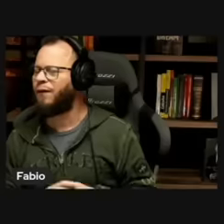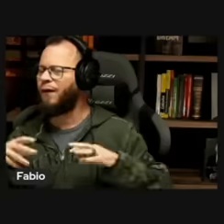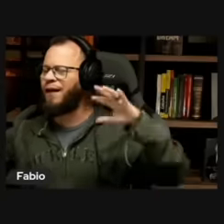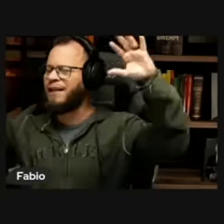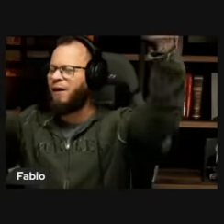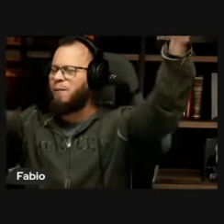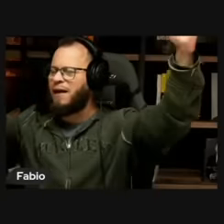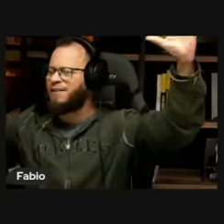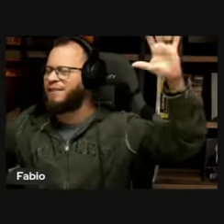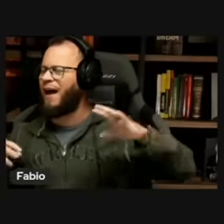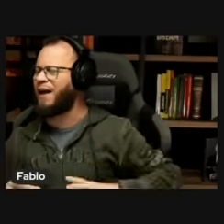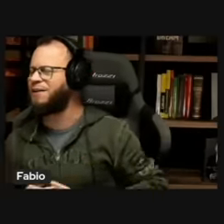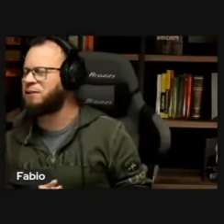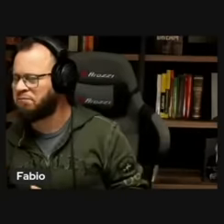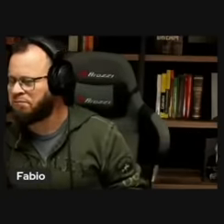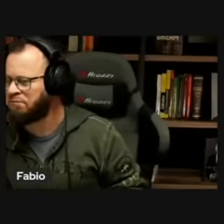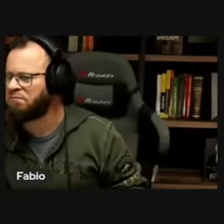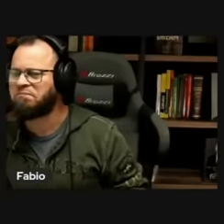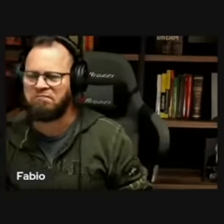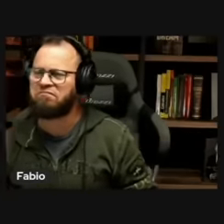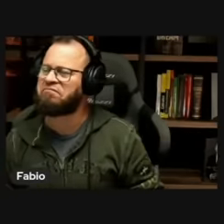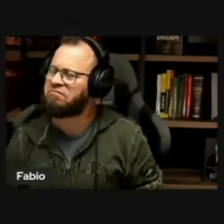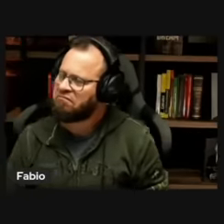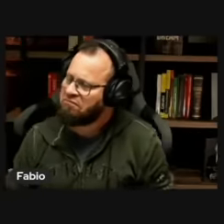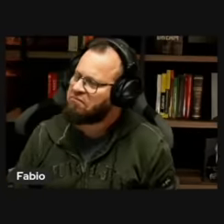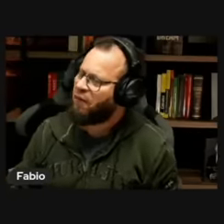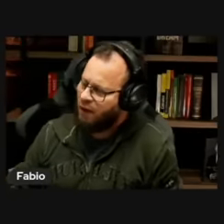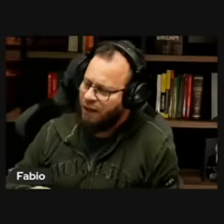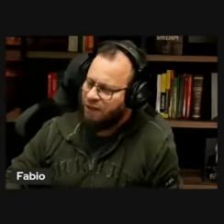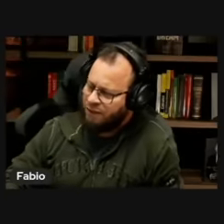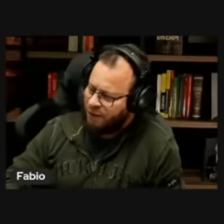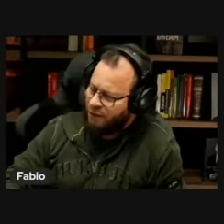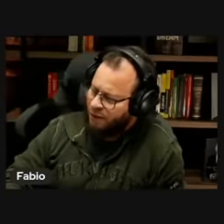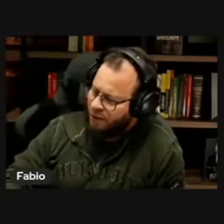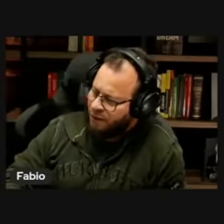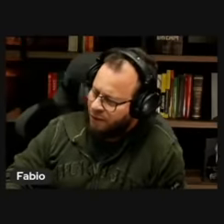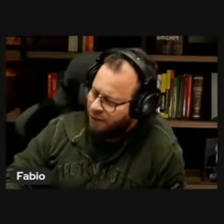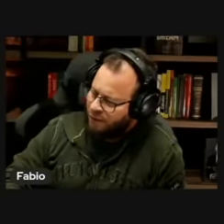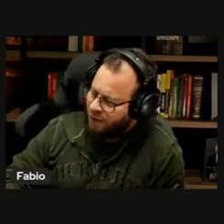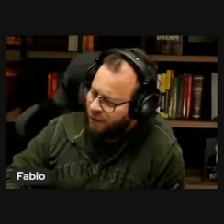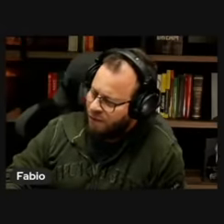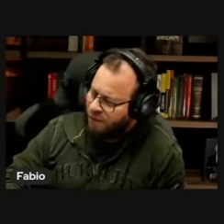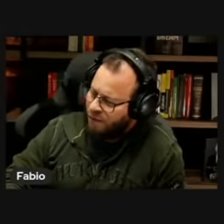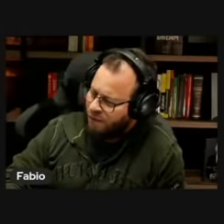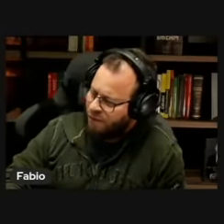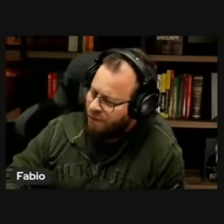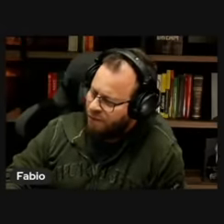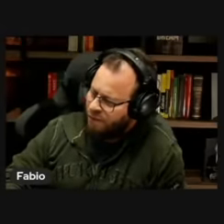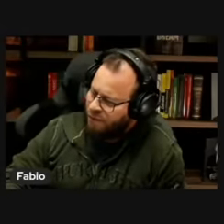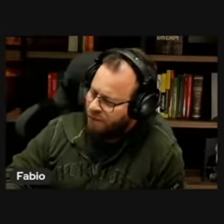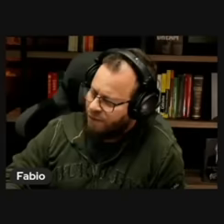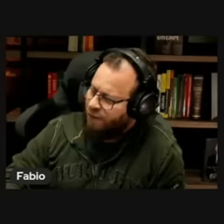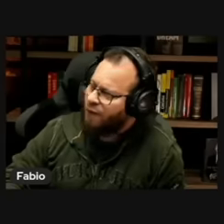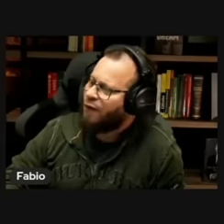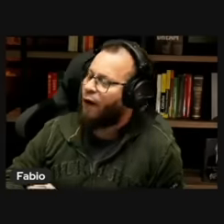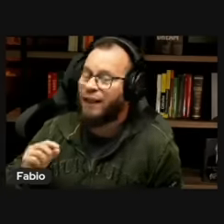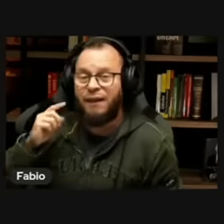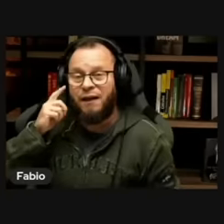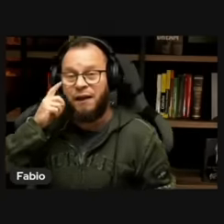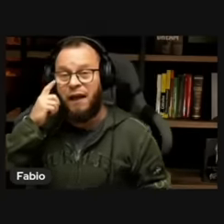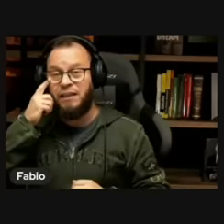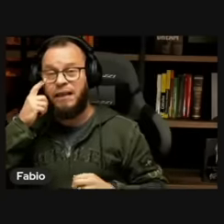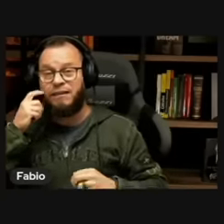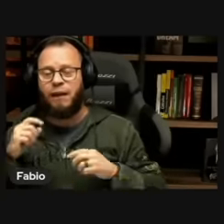cidade pintura de Med tapa buracos até Guaravita o senhor vai distribuir para quem for no